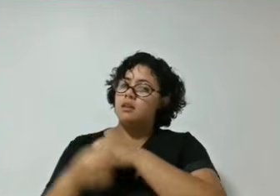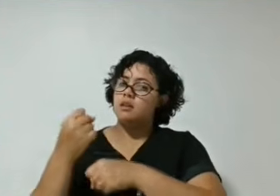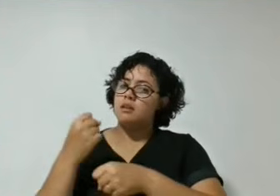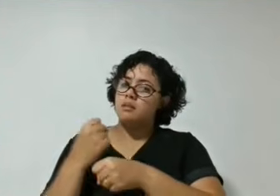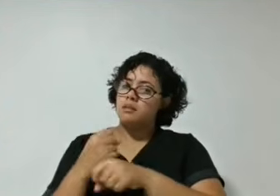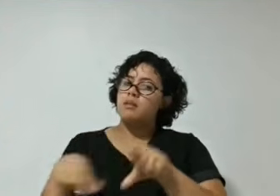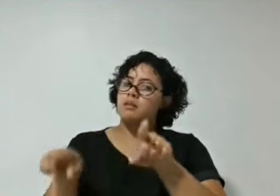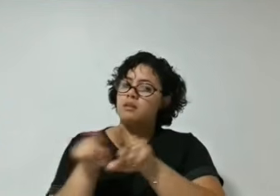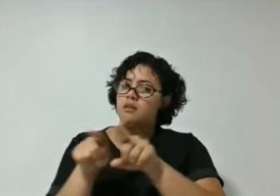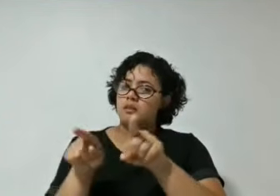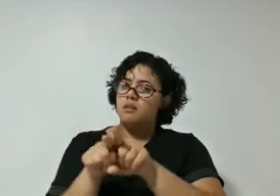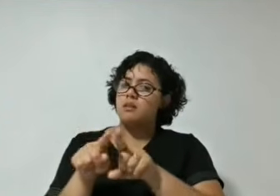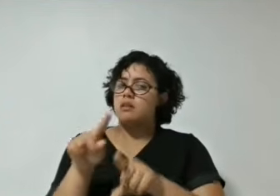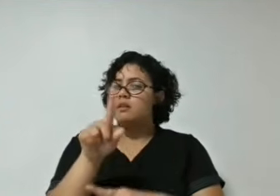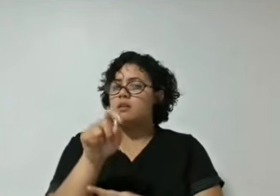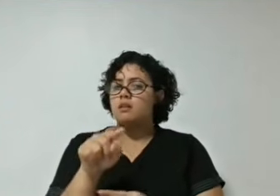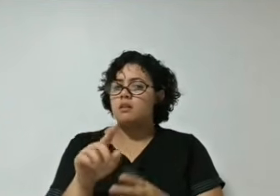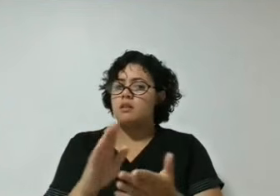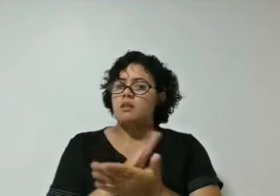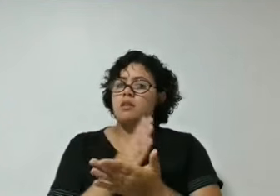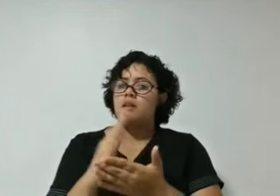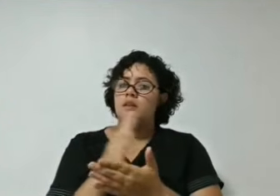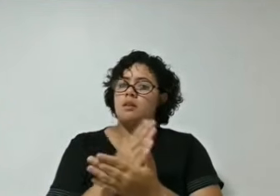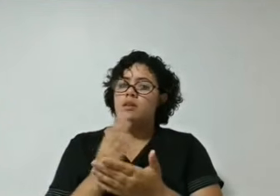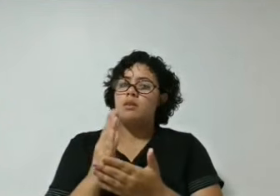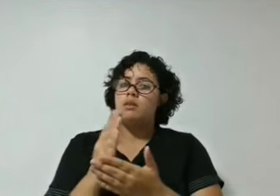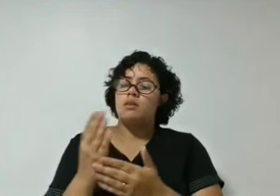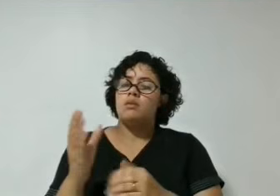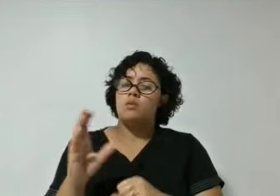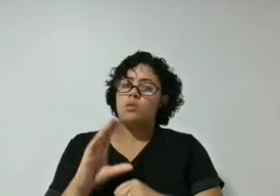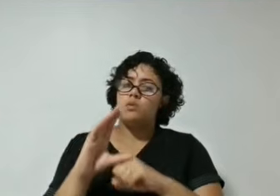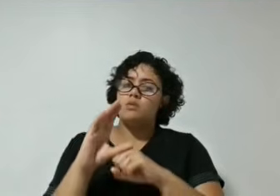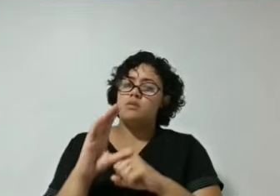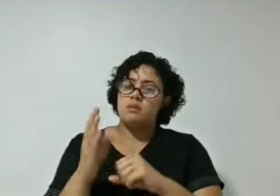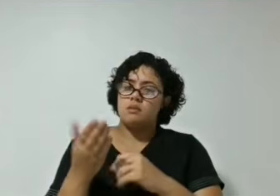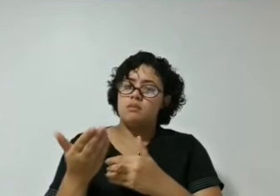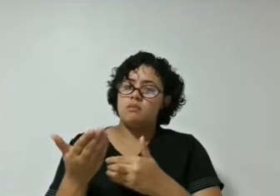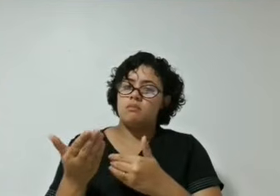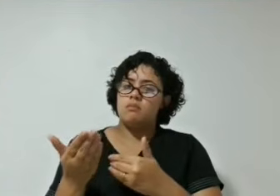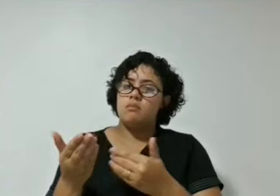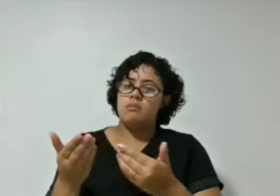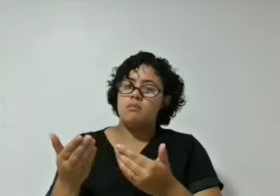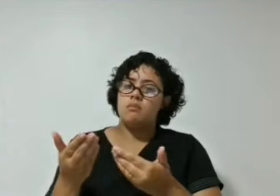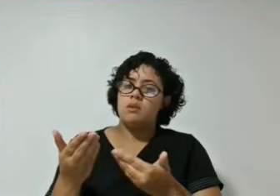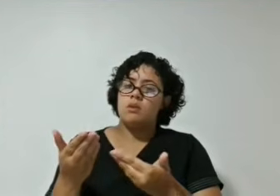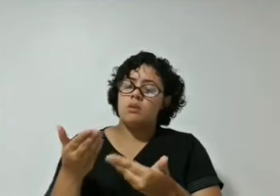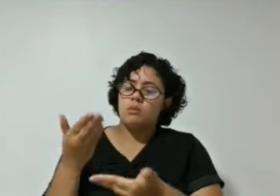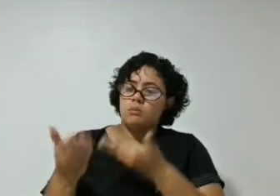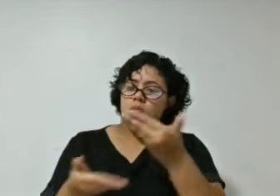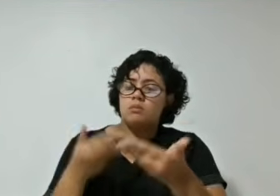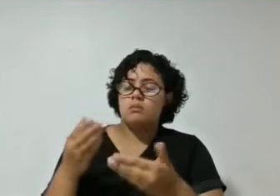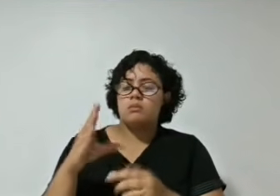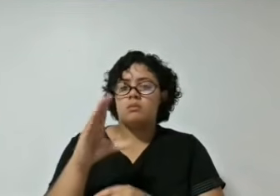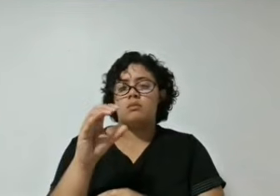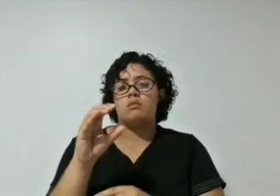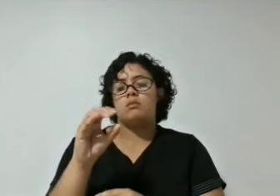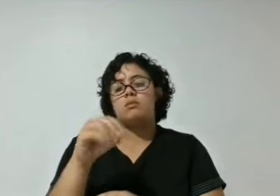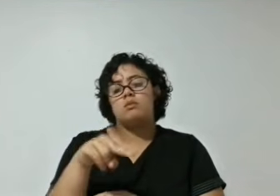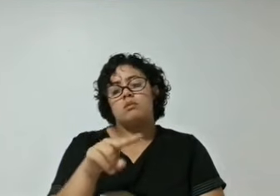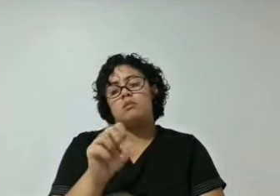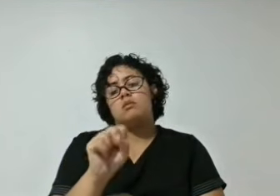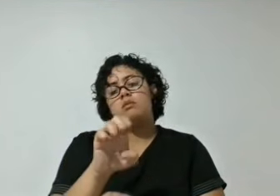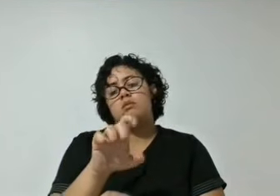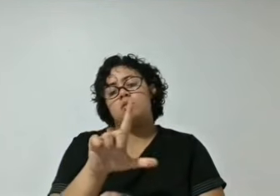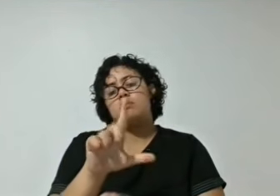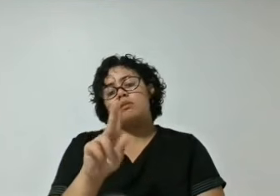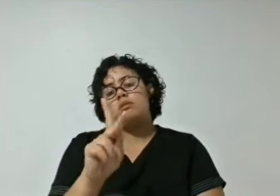algumas questões com o Conselho Tutelar aqui no entorno da unidade, e que não sei exatamente qual o motivo,